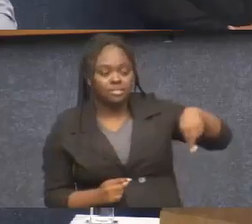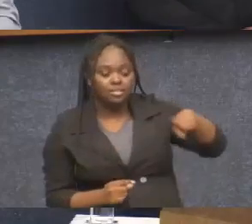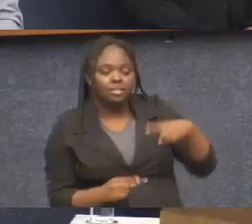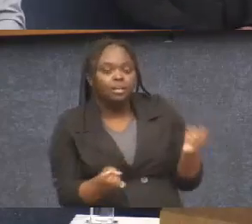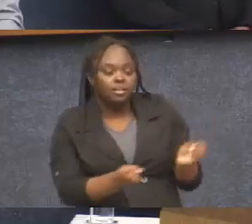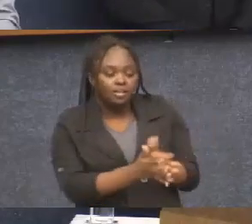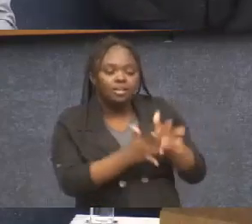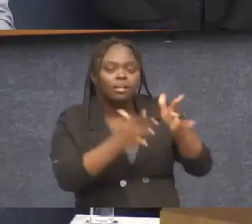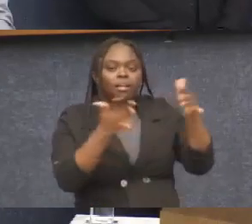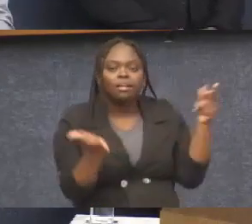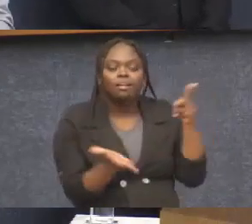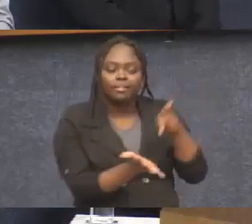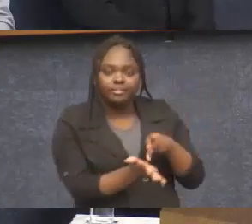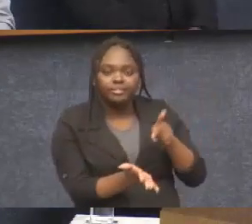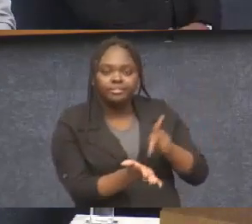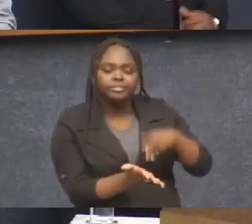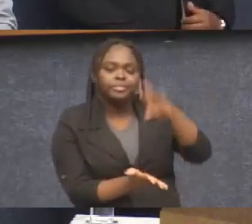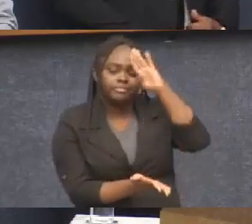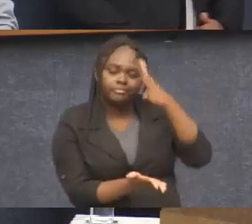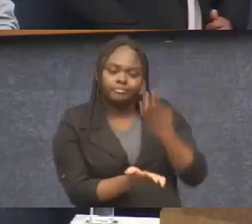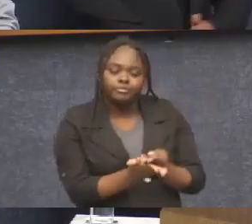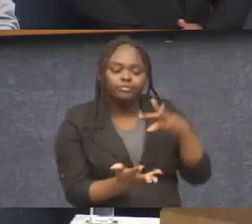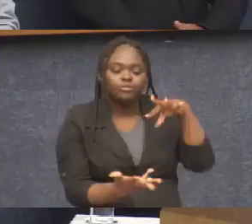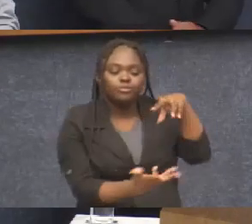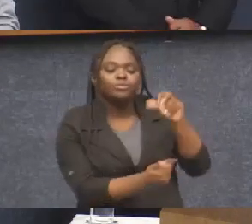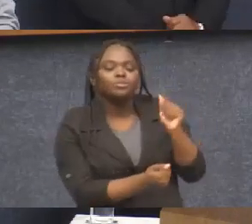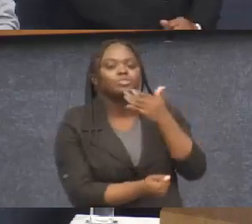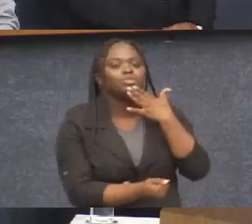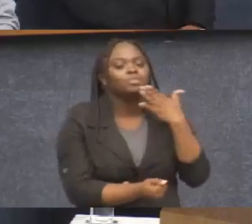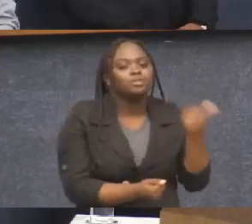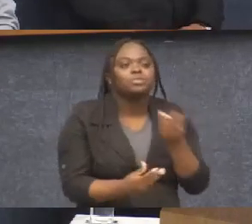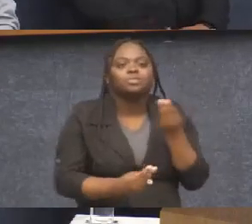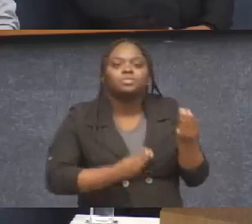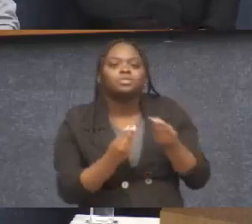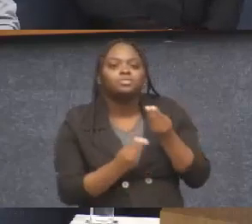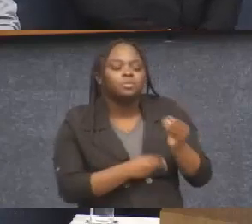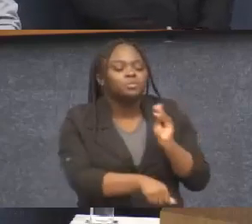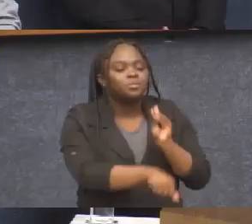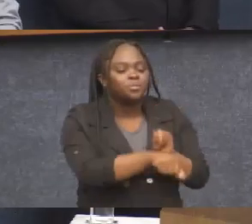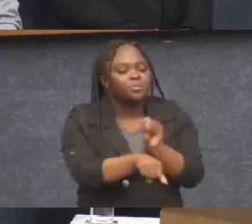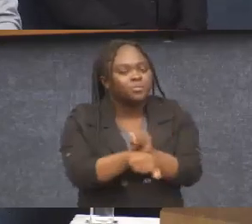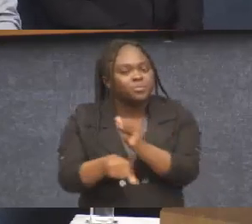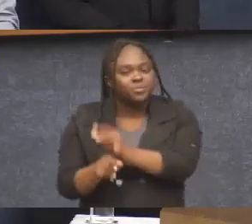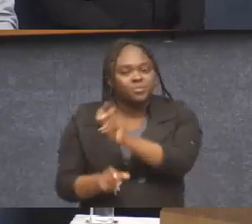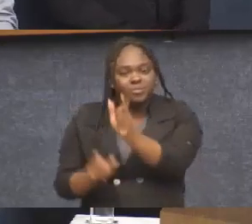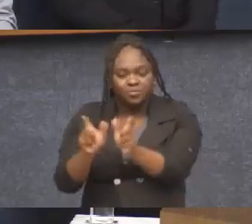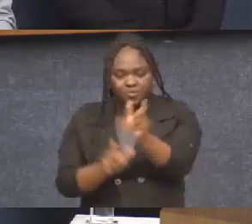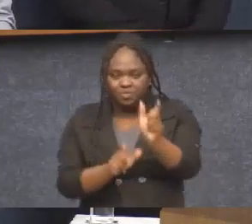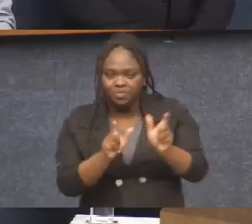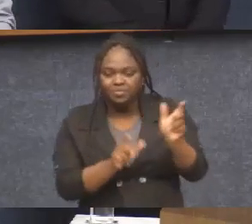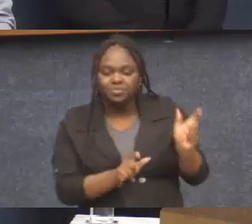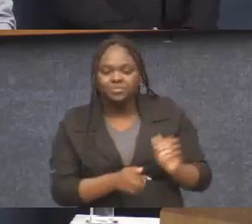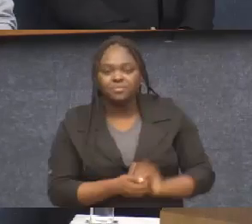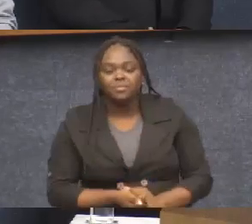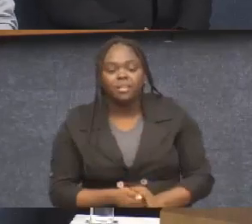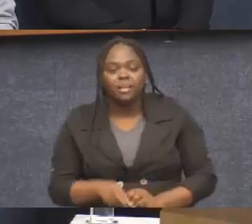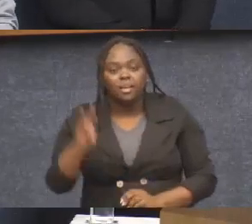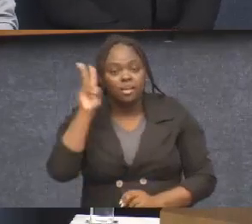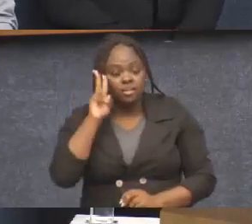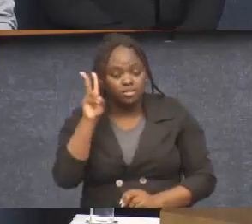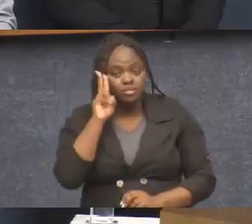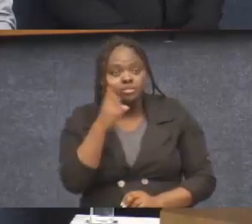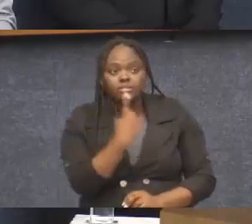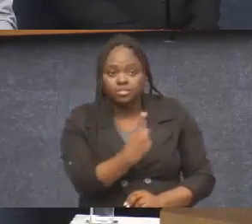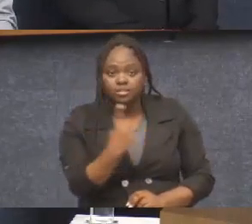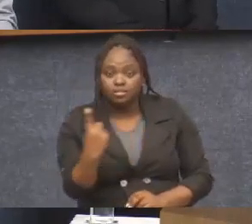e acreditam no mundo melhor pela partilha da solidariedade. A história de cada um aqui